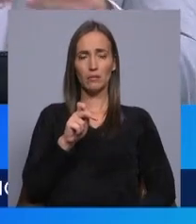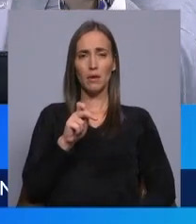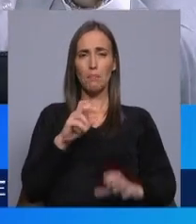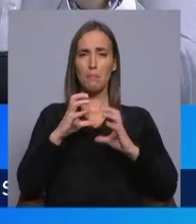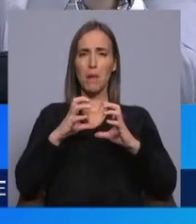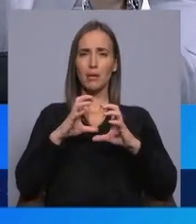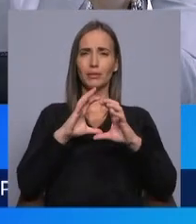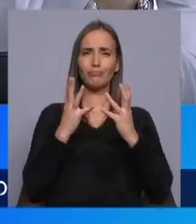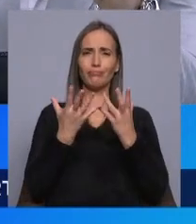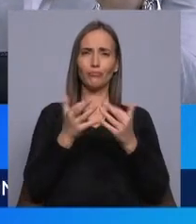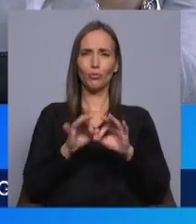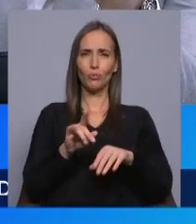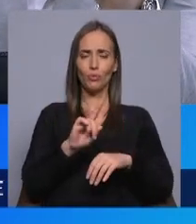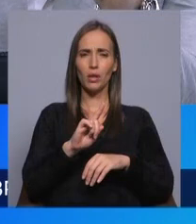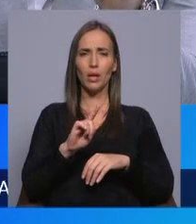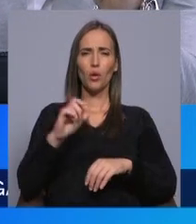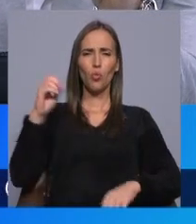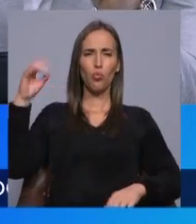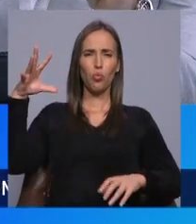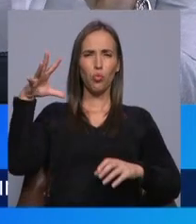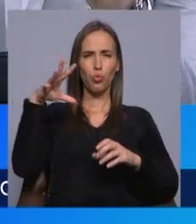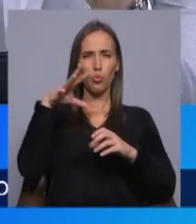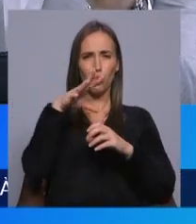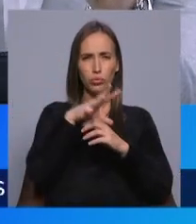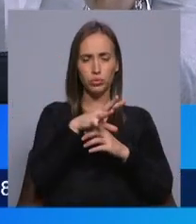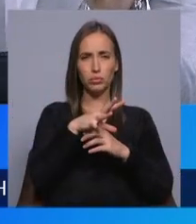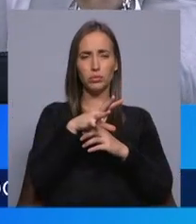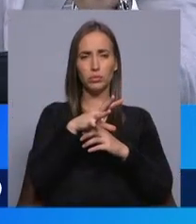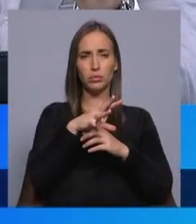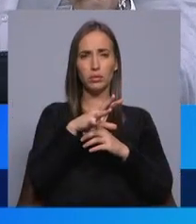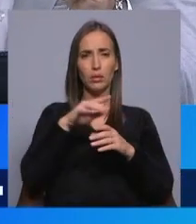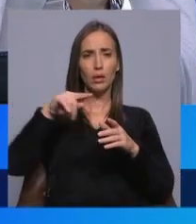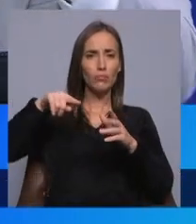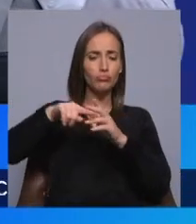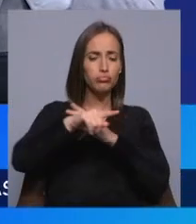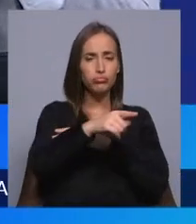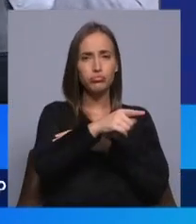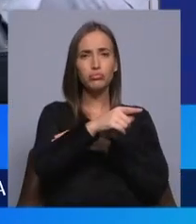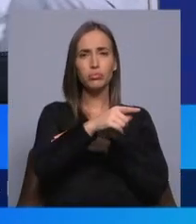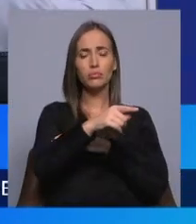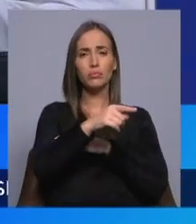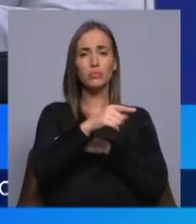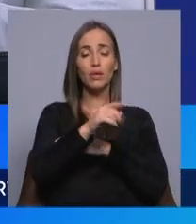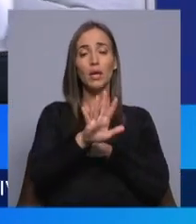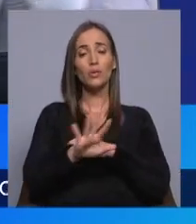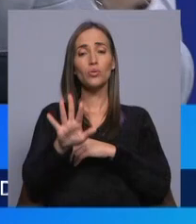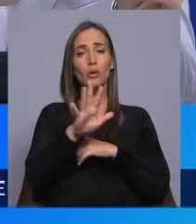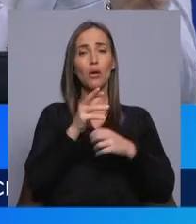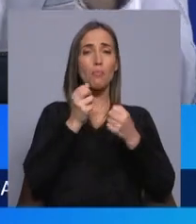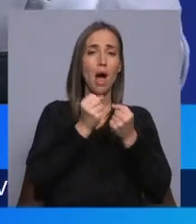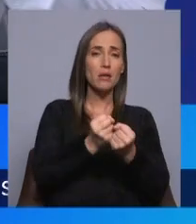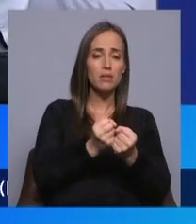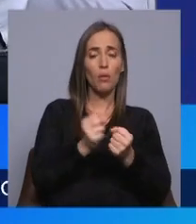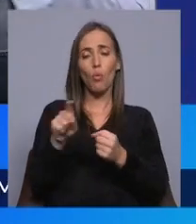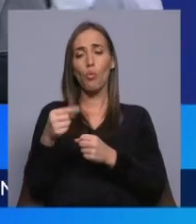massa. E, portanto, os raios de luz da estrela que explodiu ao passar pelo enxame de galáxias, bom, há zonas com mais massa do que outras